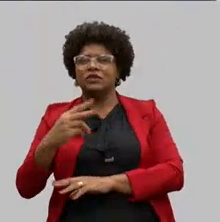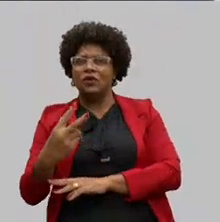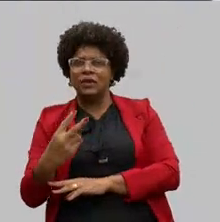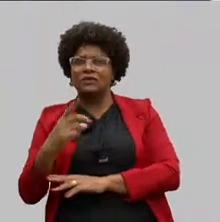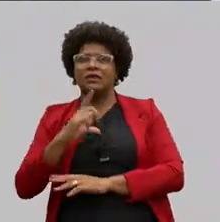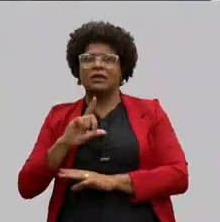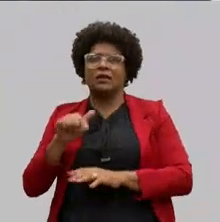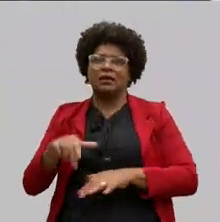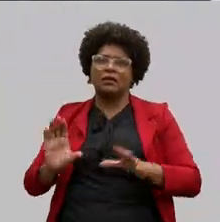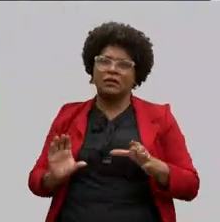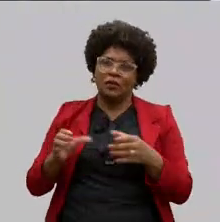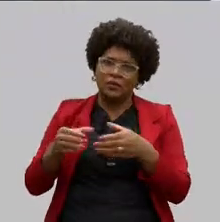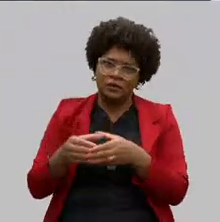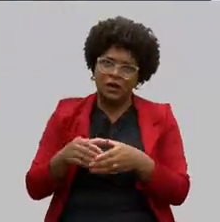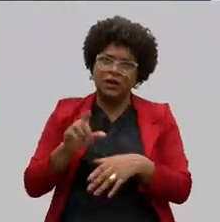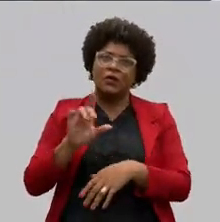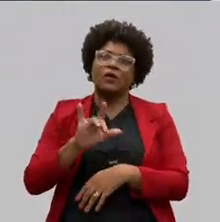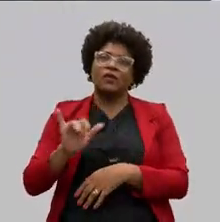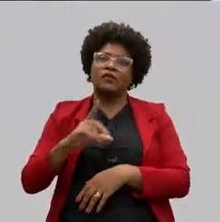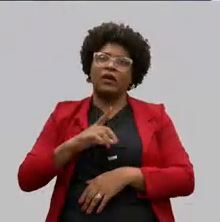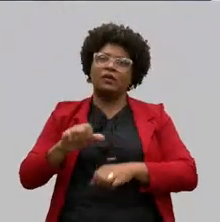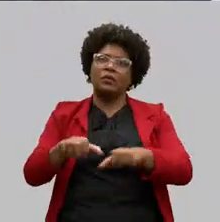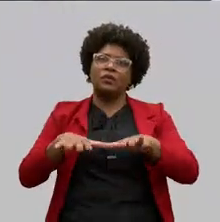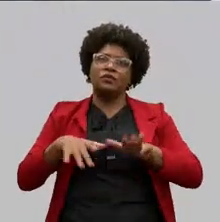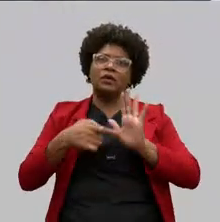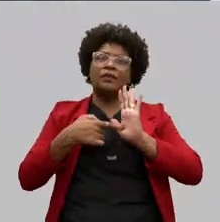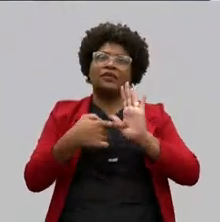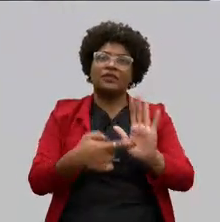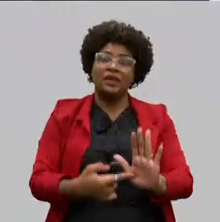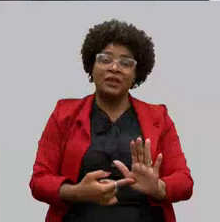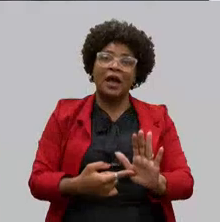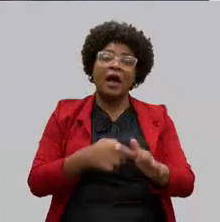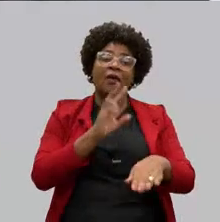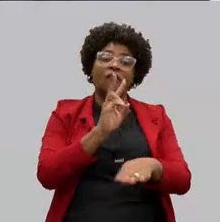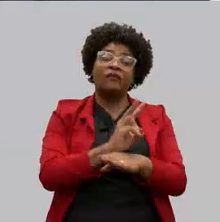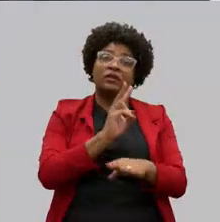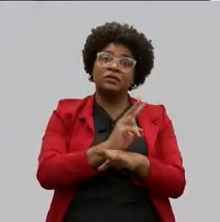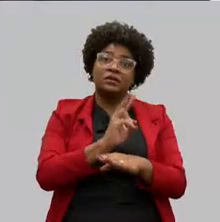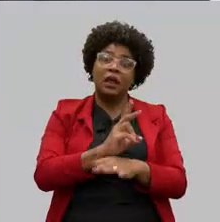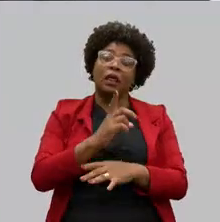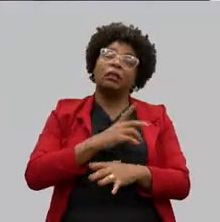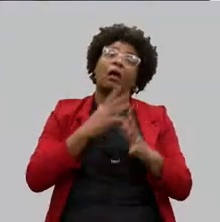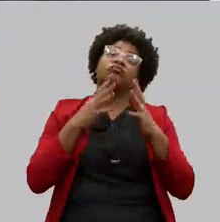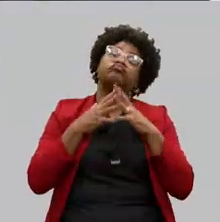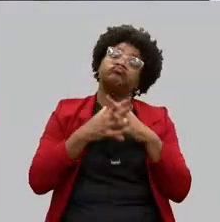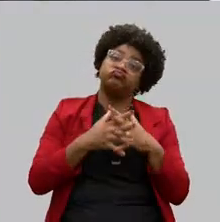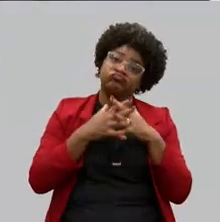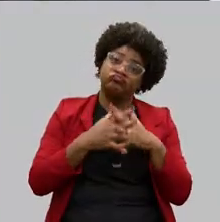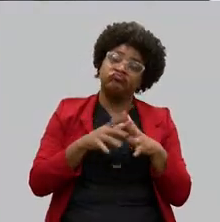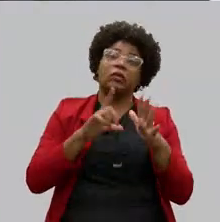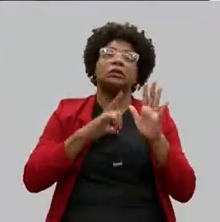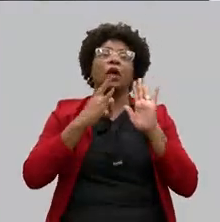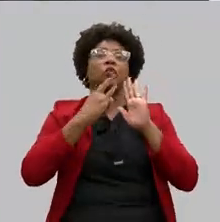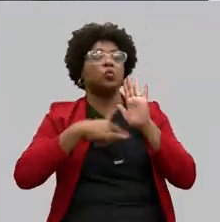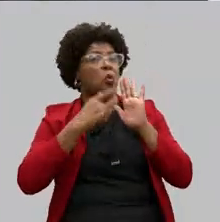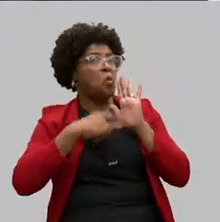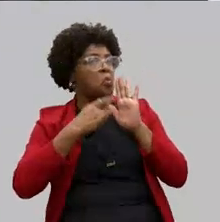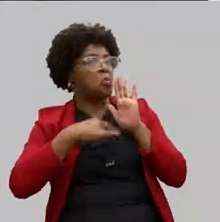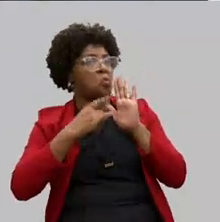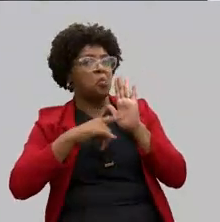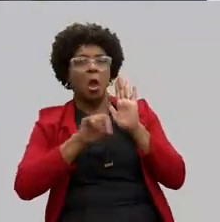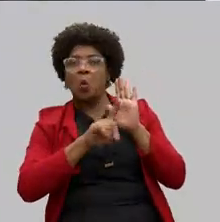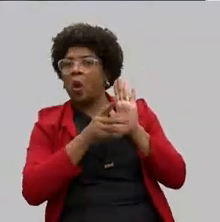convidado em audiência para apresentar o plano de recuperação fiscal tem dúvidas tem documentos que não foram entregues